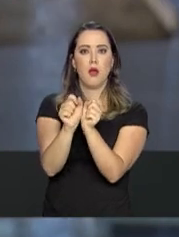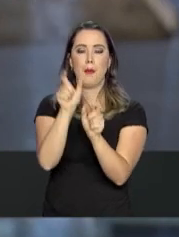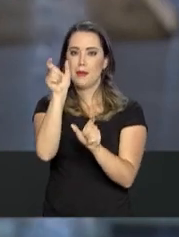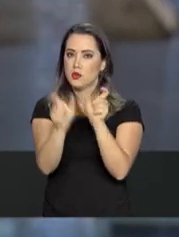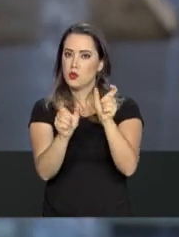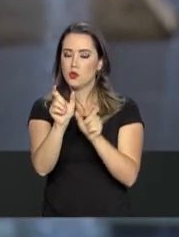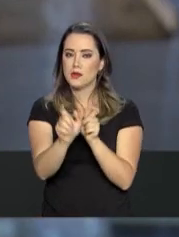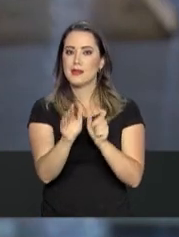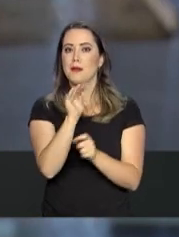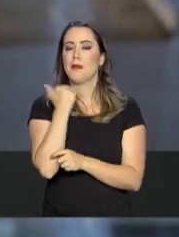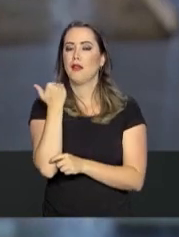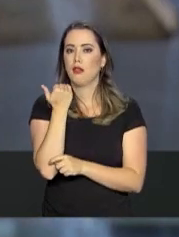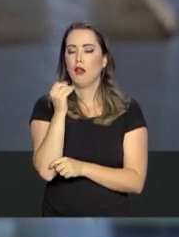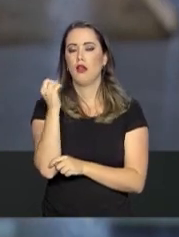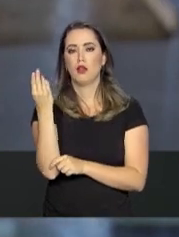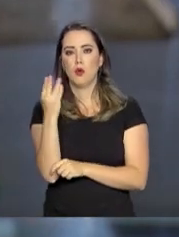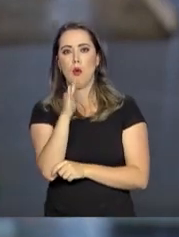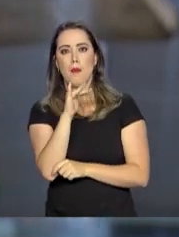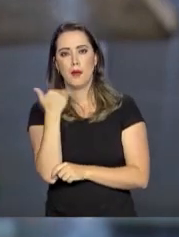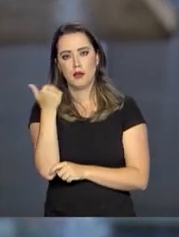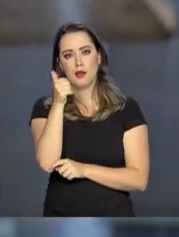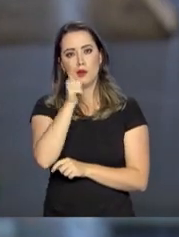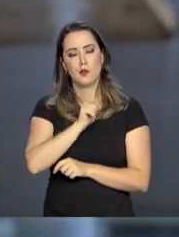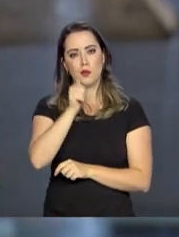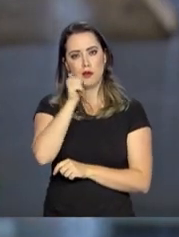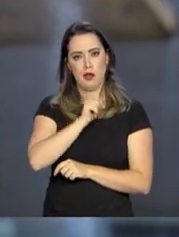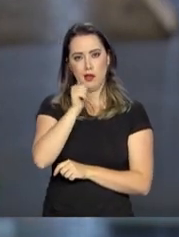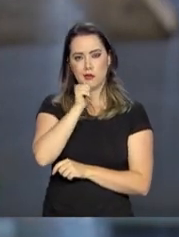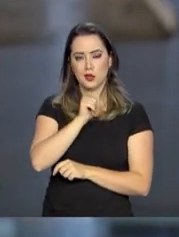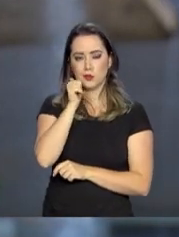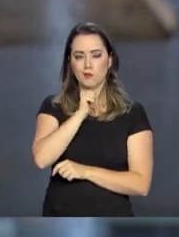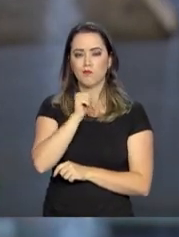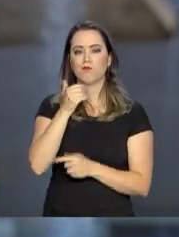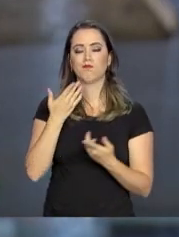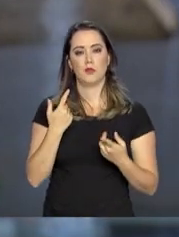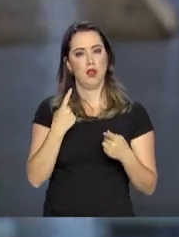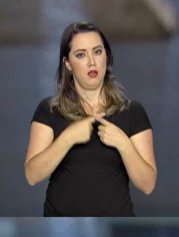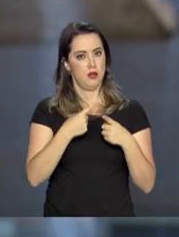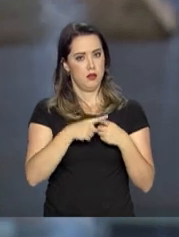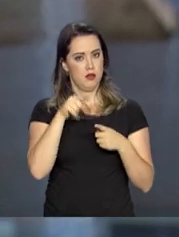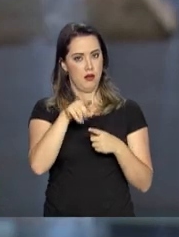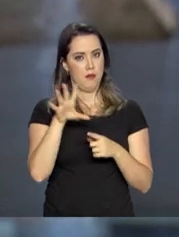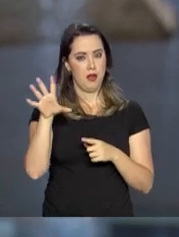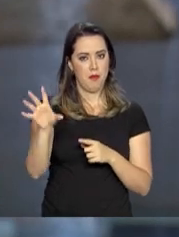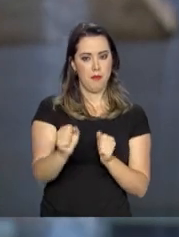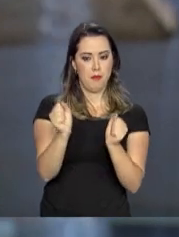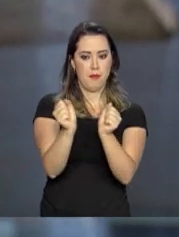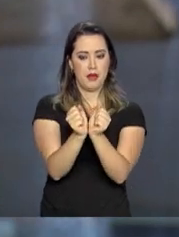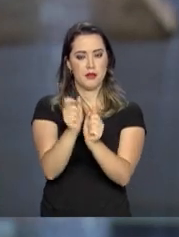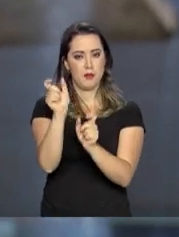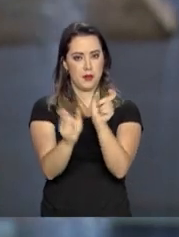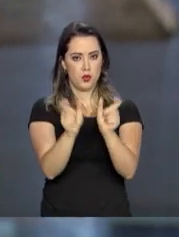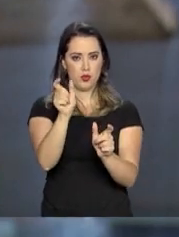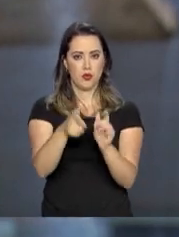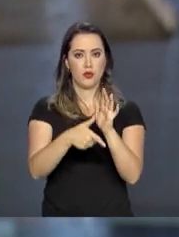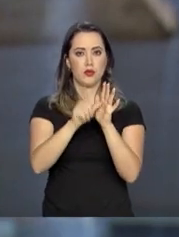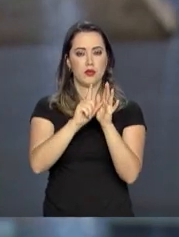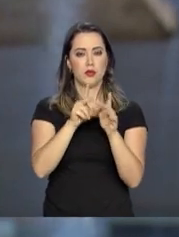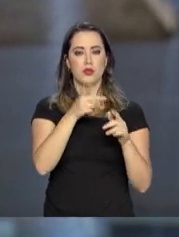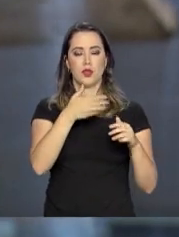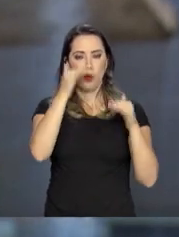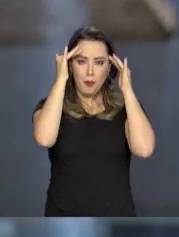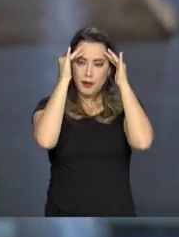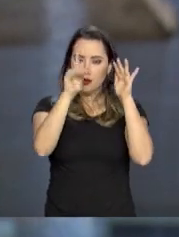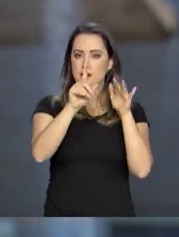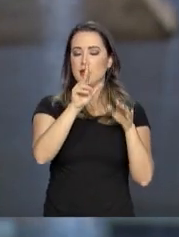homicídios e feminicídios, que é o assassinato de mulheres motivado pelo gênero. Também foram presas pessoas que descumpriram medidas